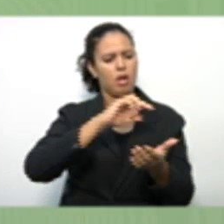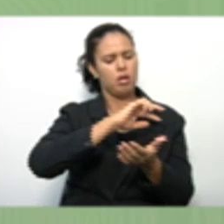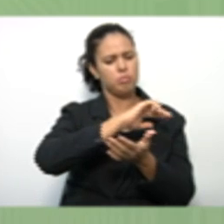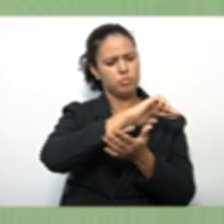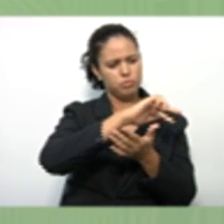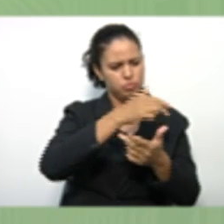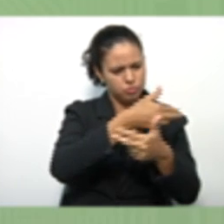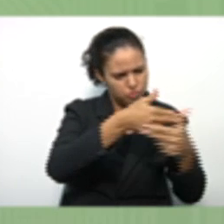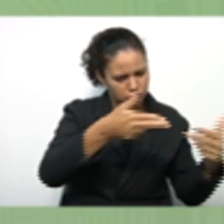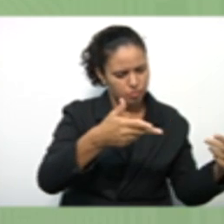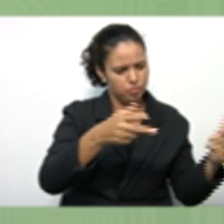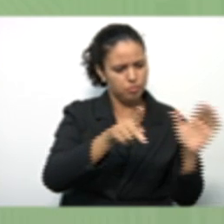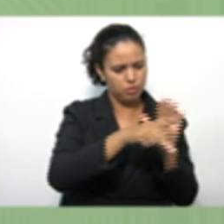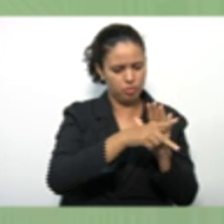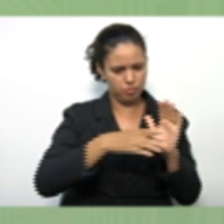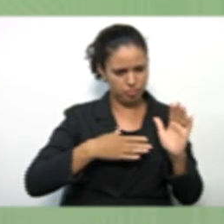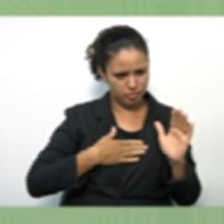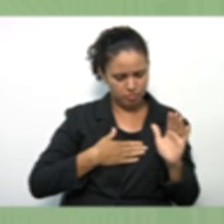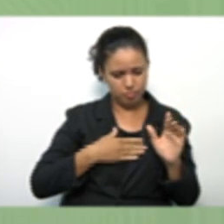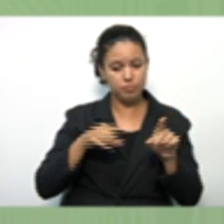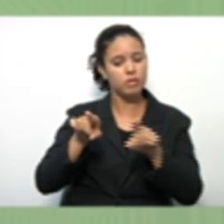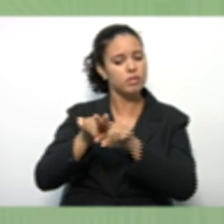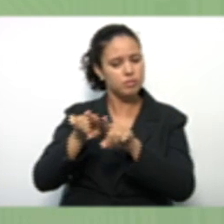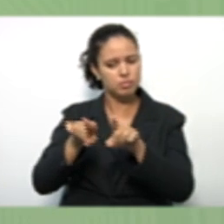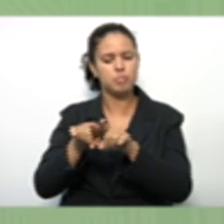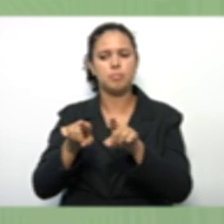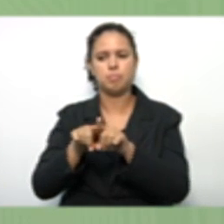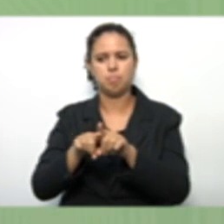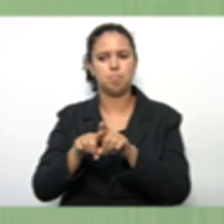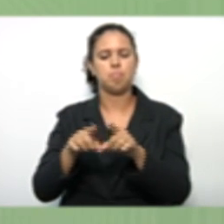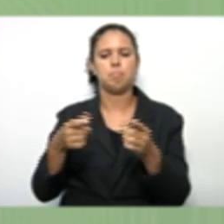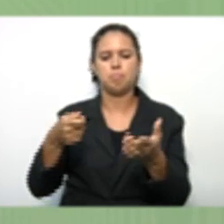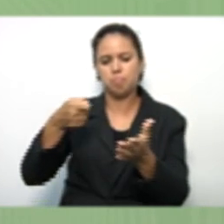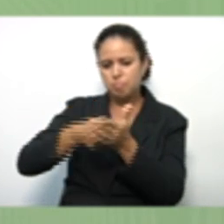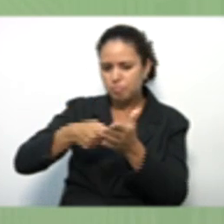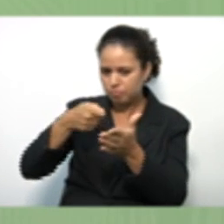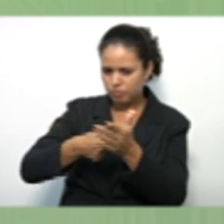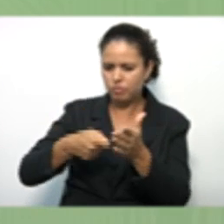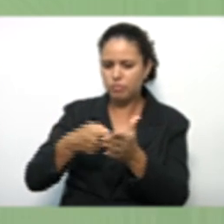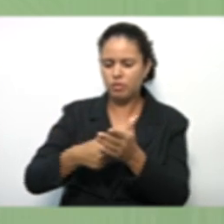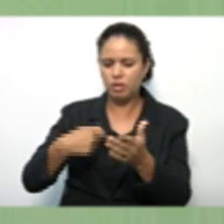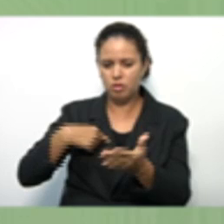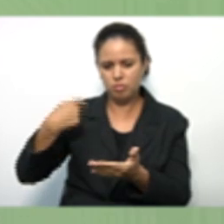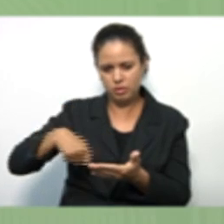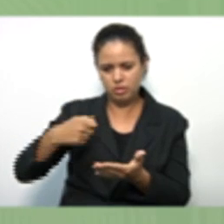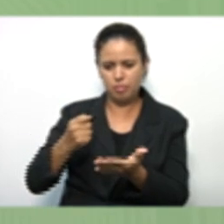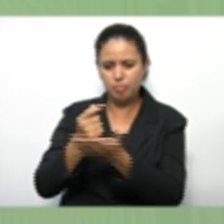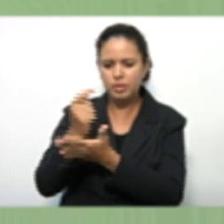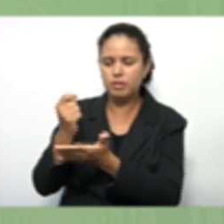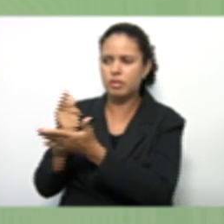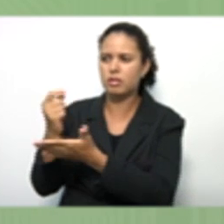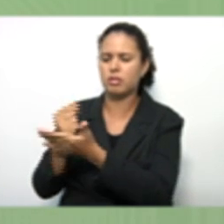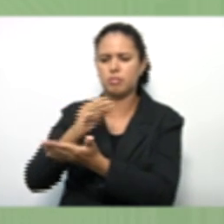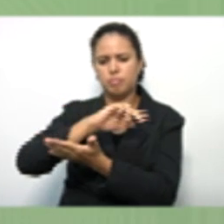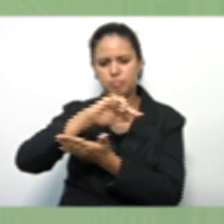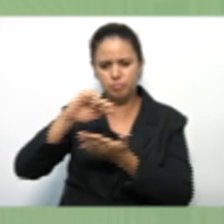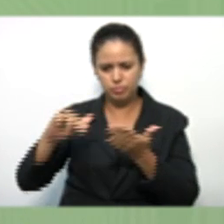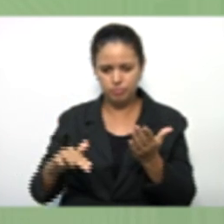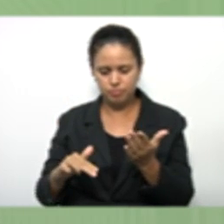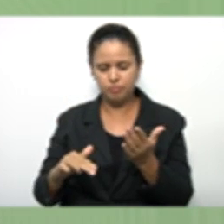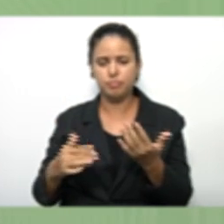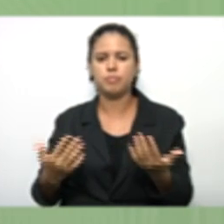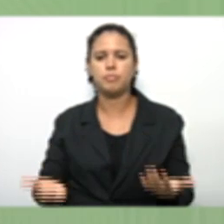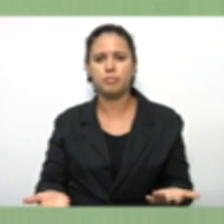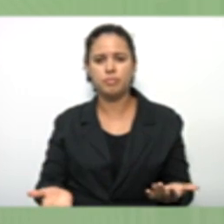suas obrigações. Ok? Vocês compreenderam o que é patrimônio? Continuando, o que é a azienda, professor